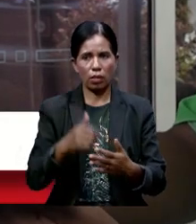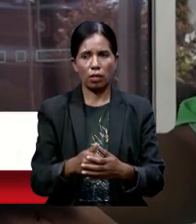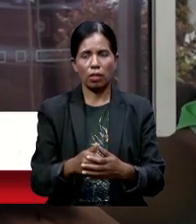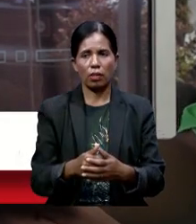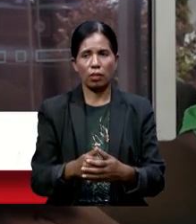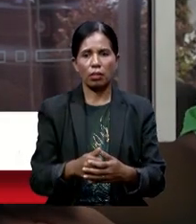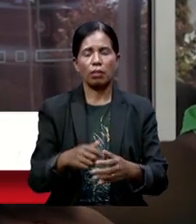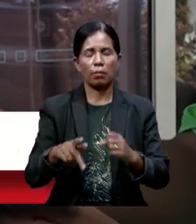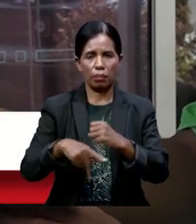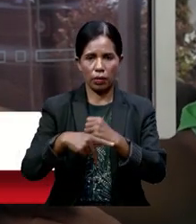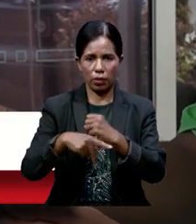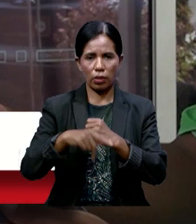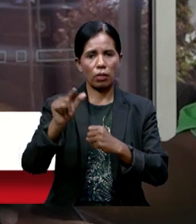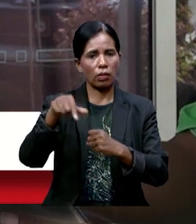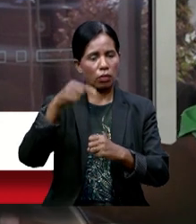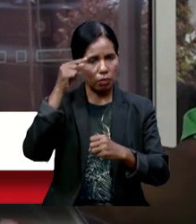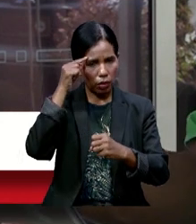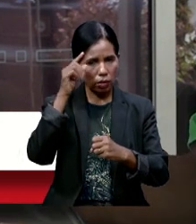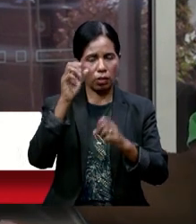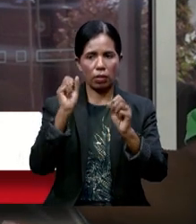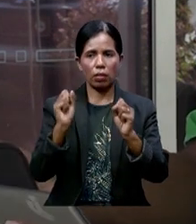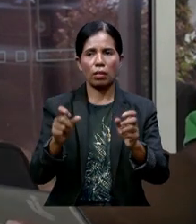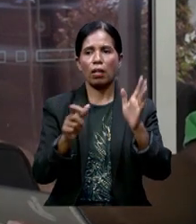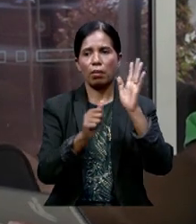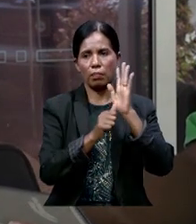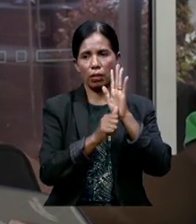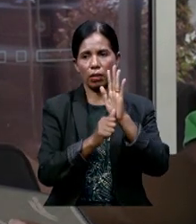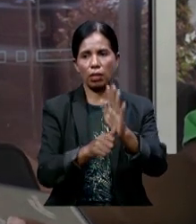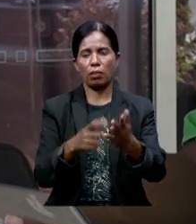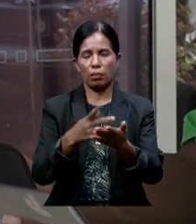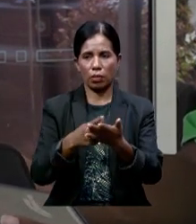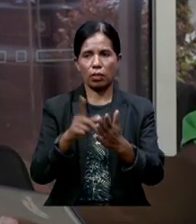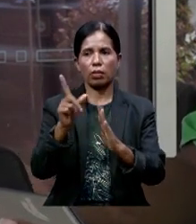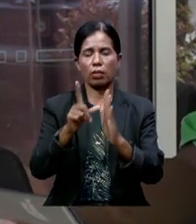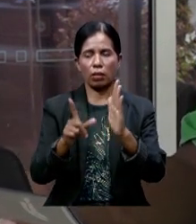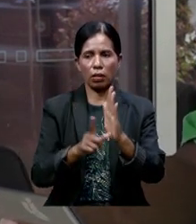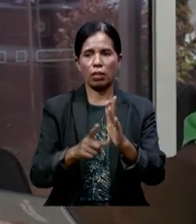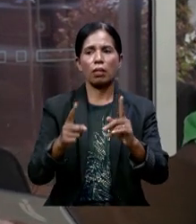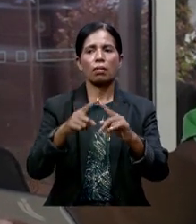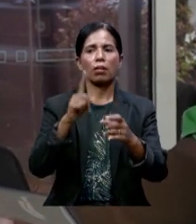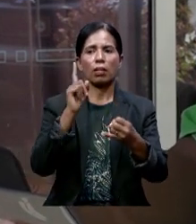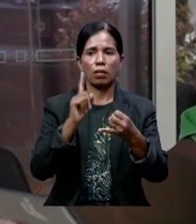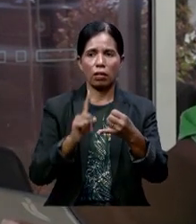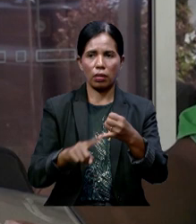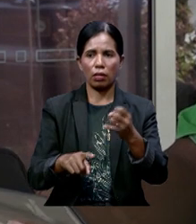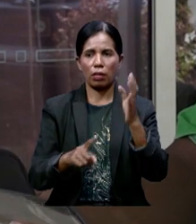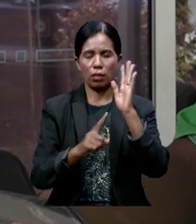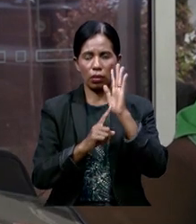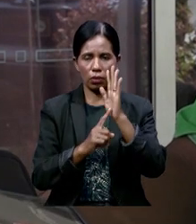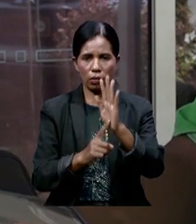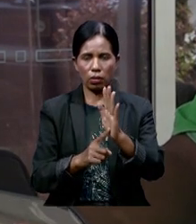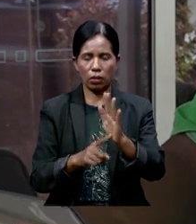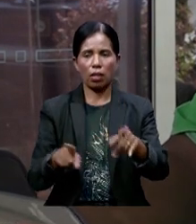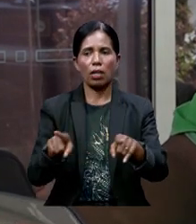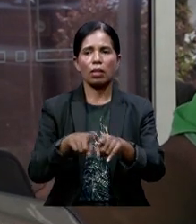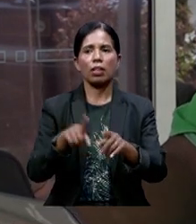bancada governo, né, bem, apresenta projetos de lei, né? Para ICUS, transforma, sai no dar